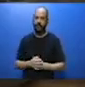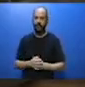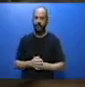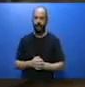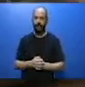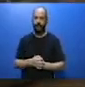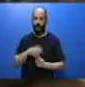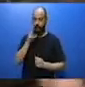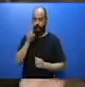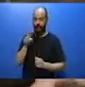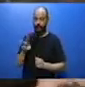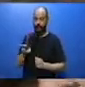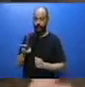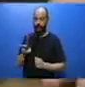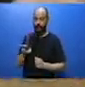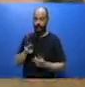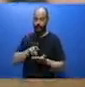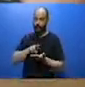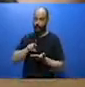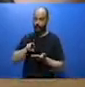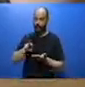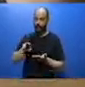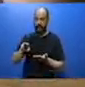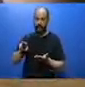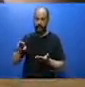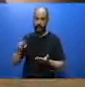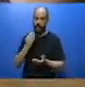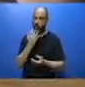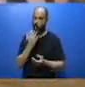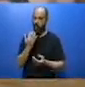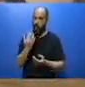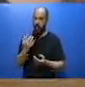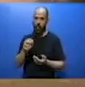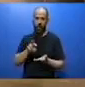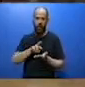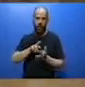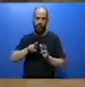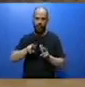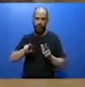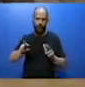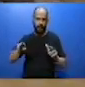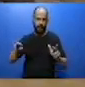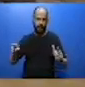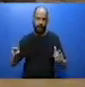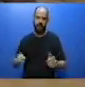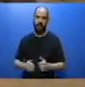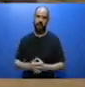Olha lá. Diversos tipos, diversas cores.